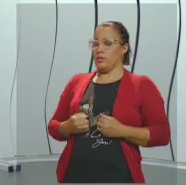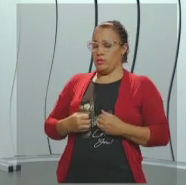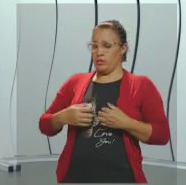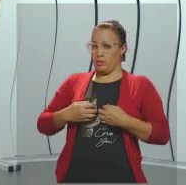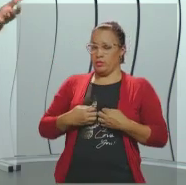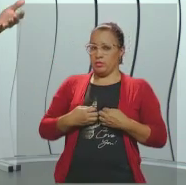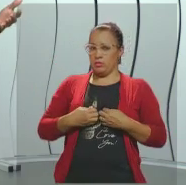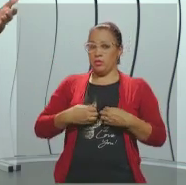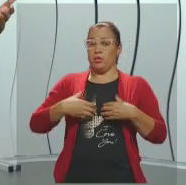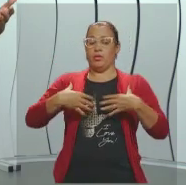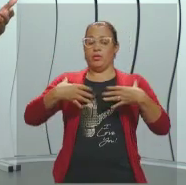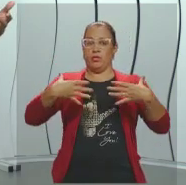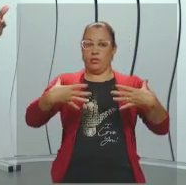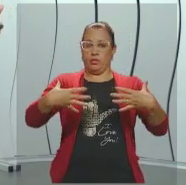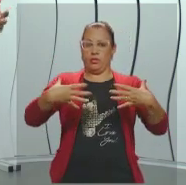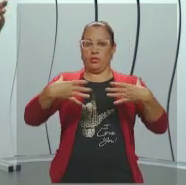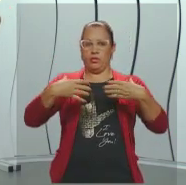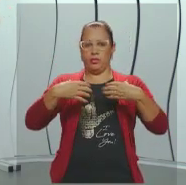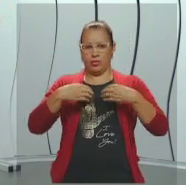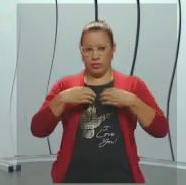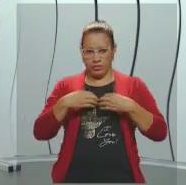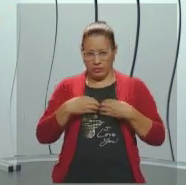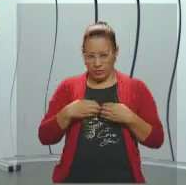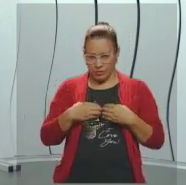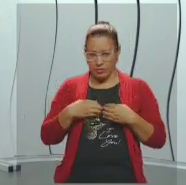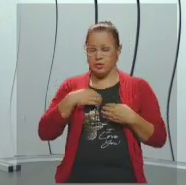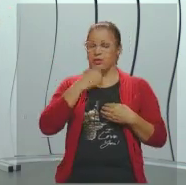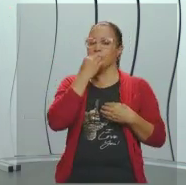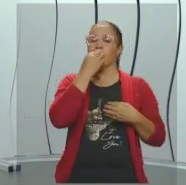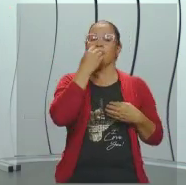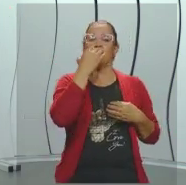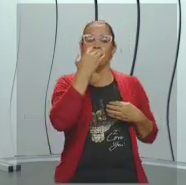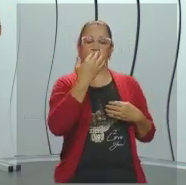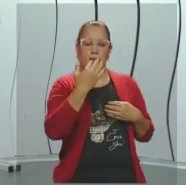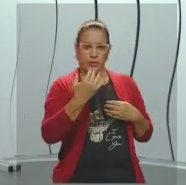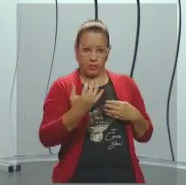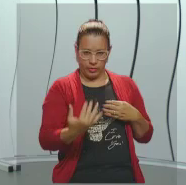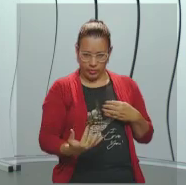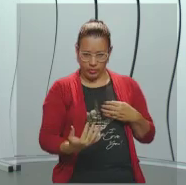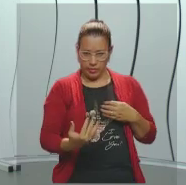eles fecham a caixa torácica, isso comprime, faz pressão nos